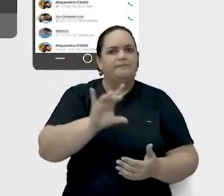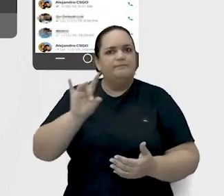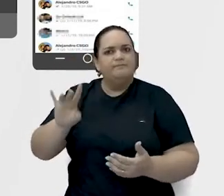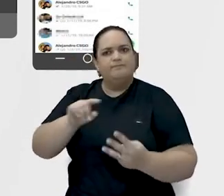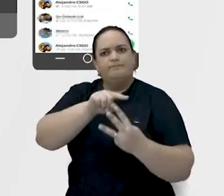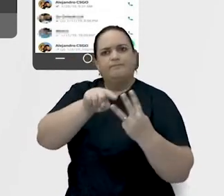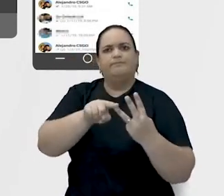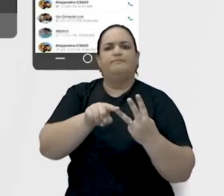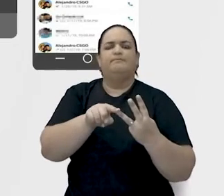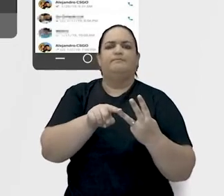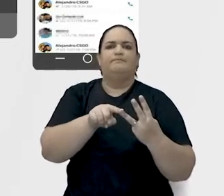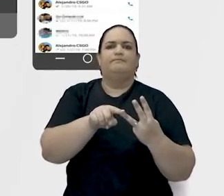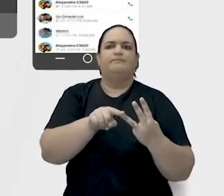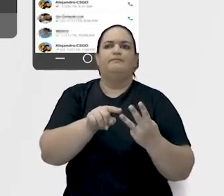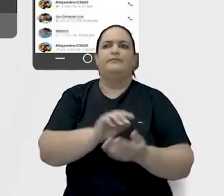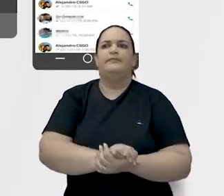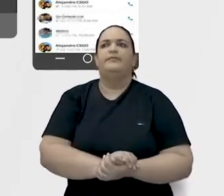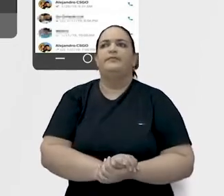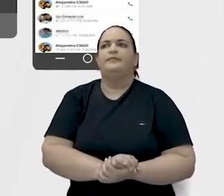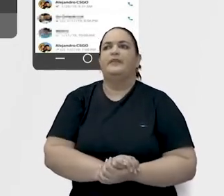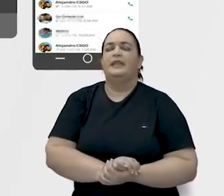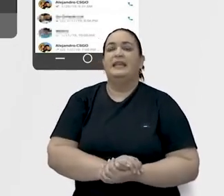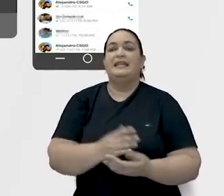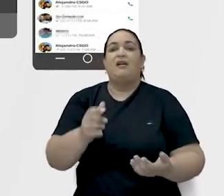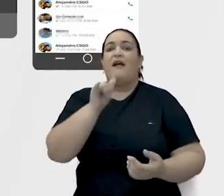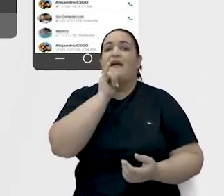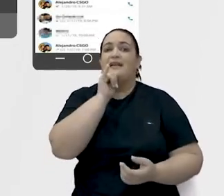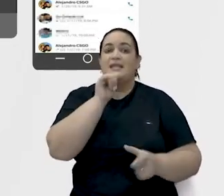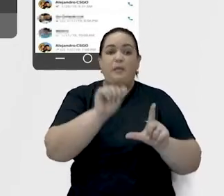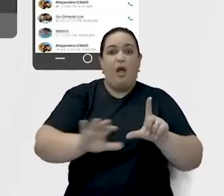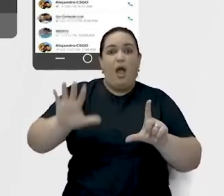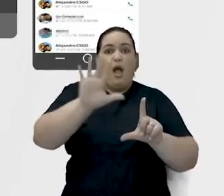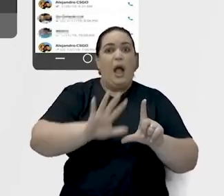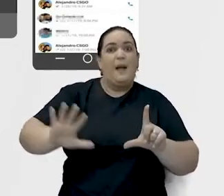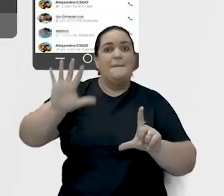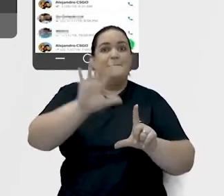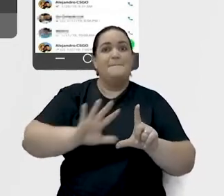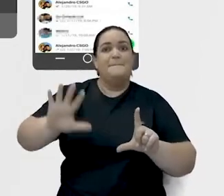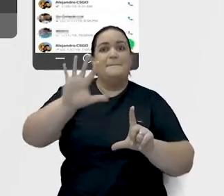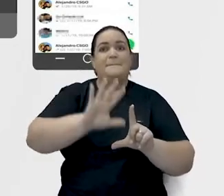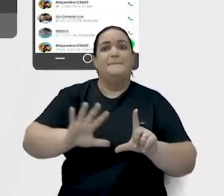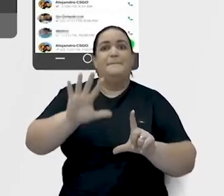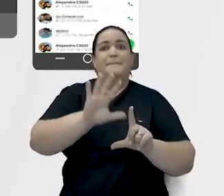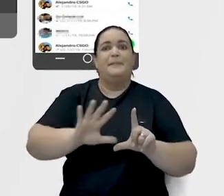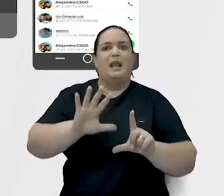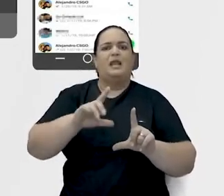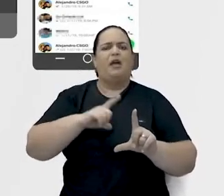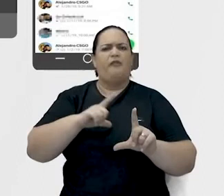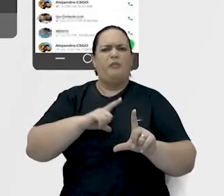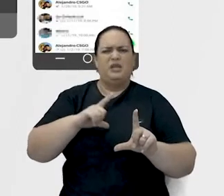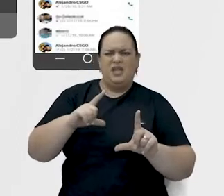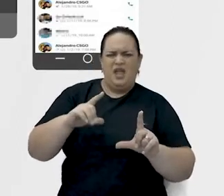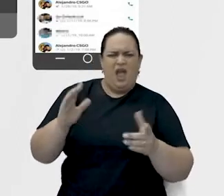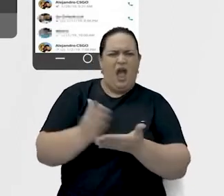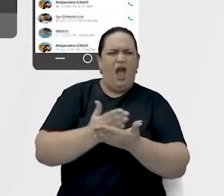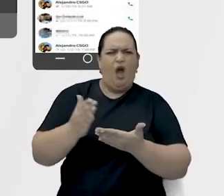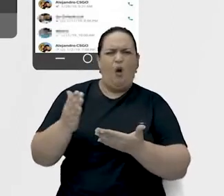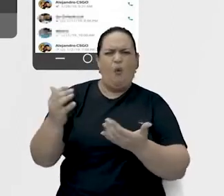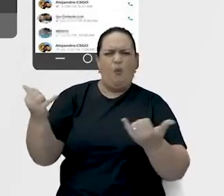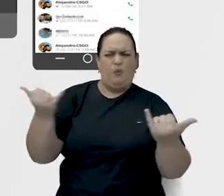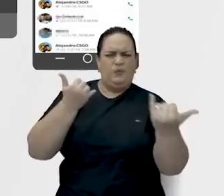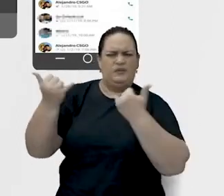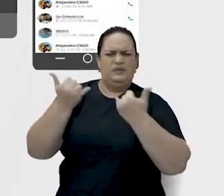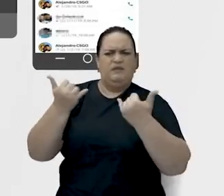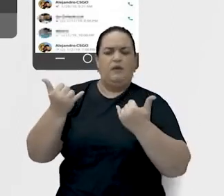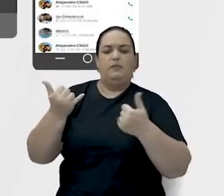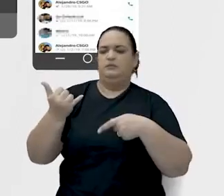páginas. Diariamente, a plataforma apaga qualquer informação que ela entenda como